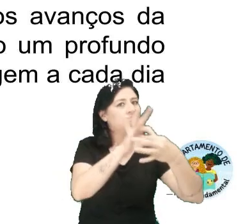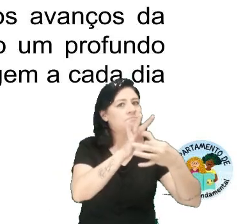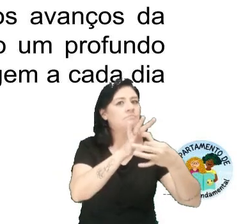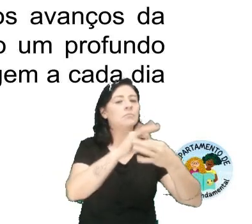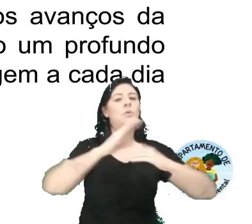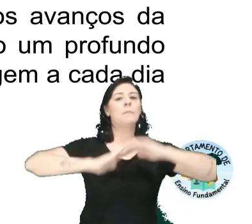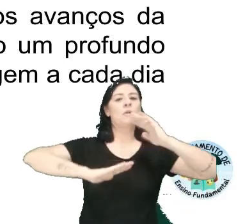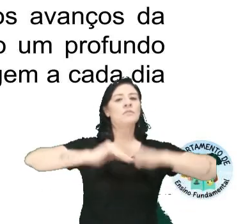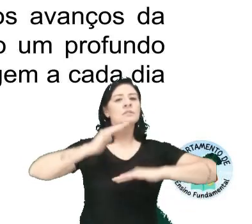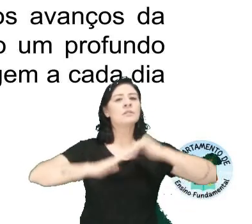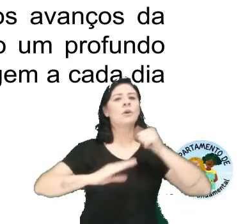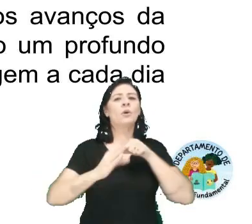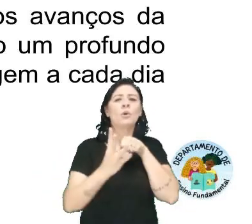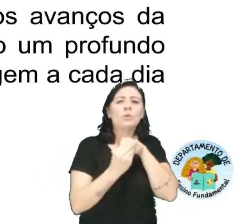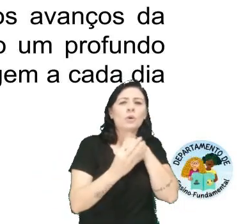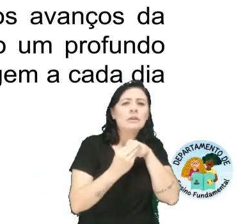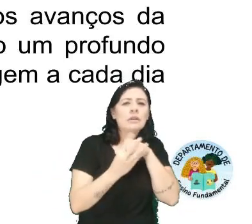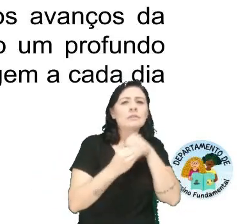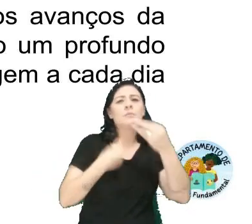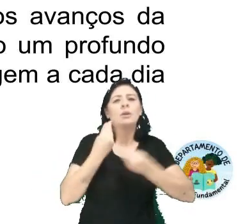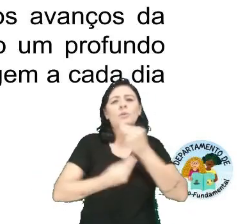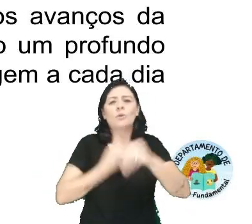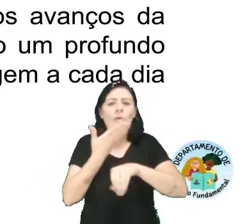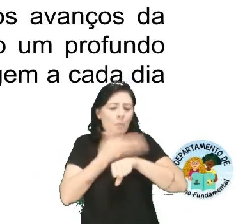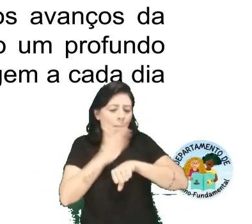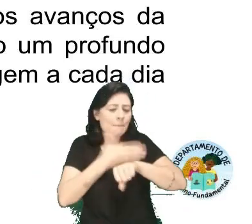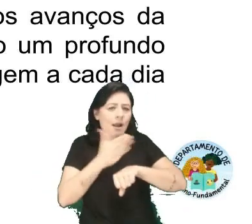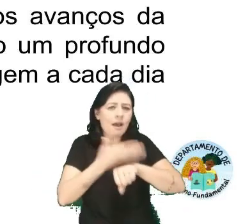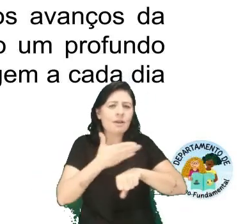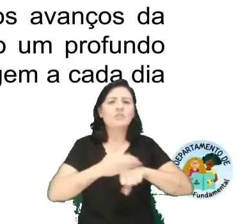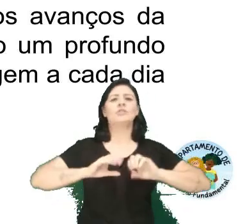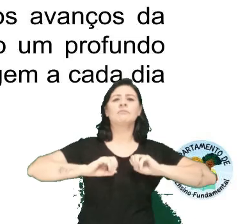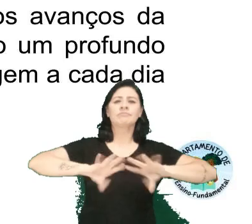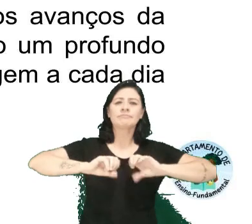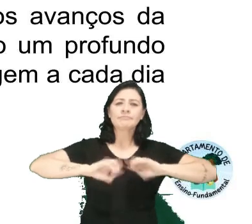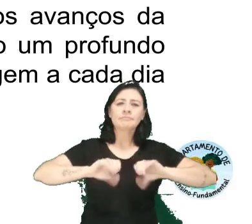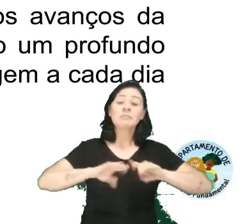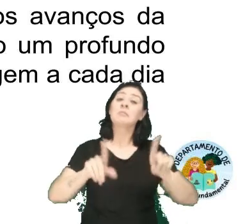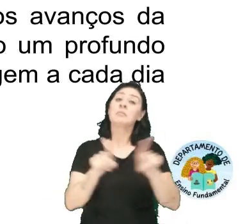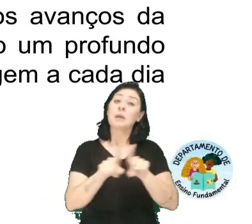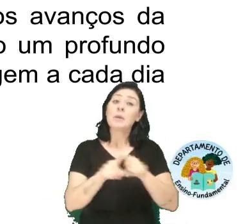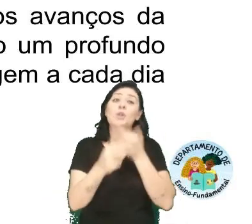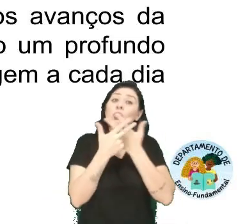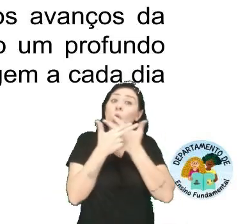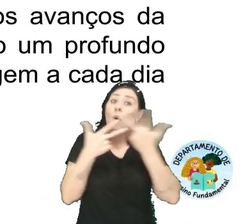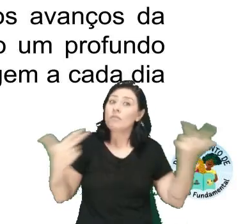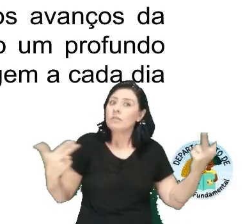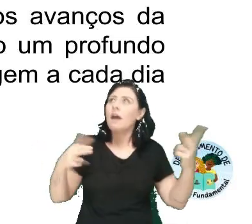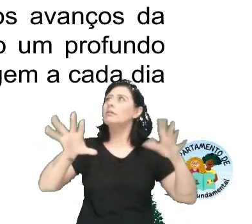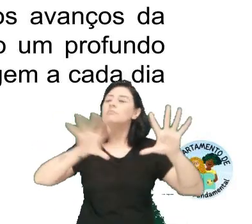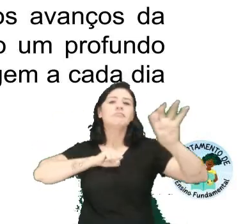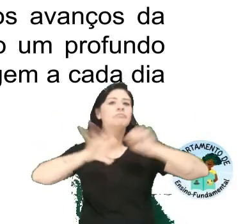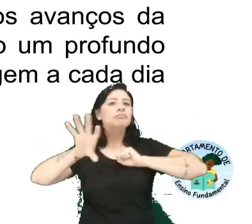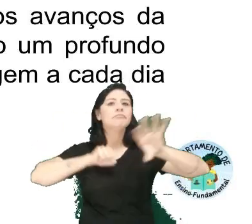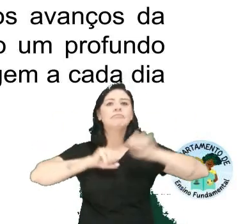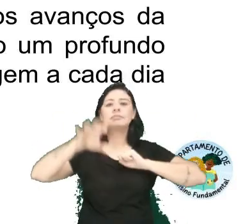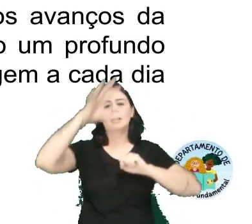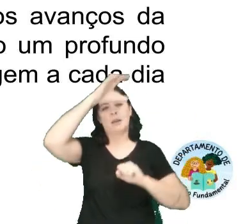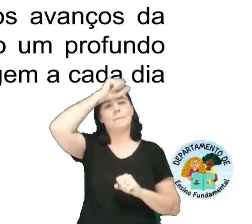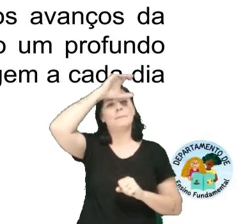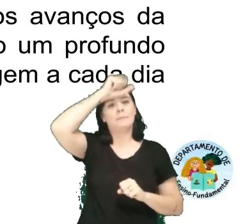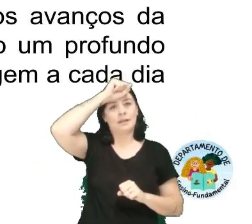profundo conhecimento das práticas docentes já existentes e daquelas que surgem a cada dia. É o que disse